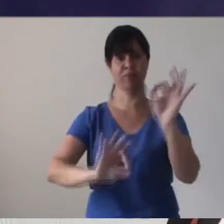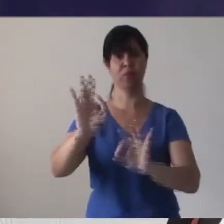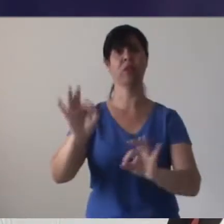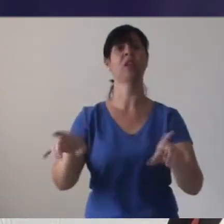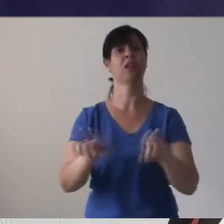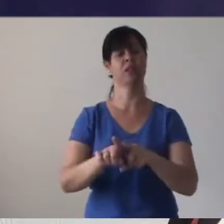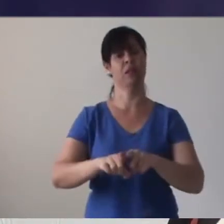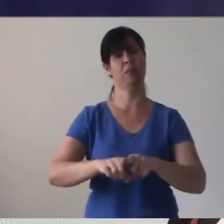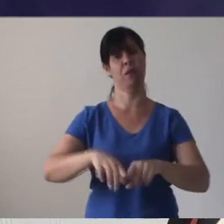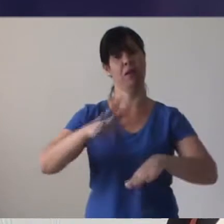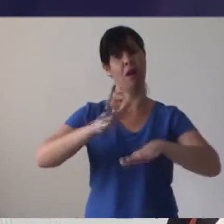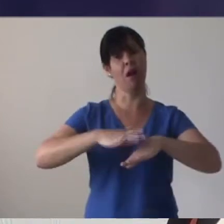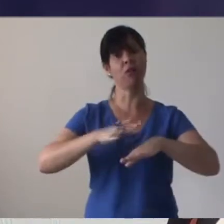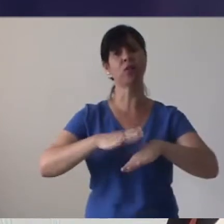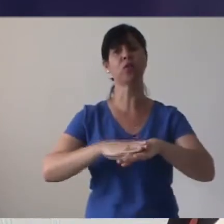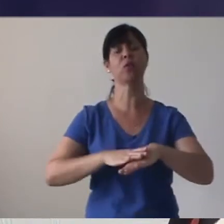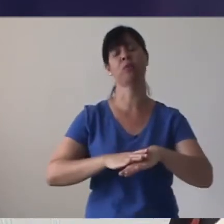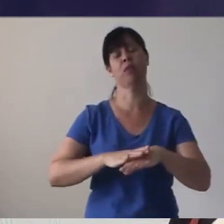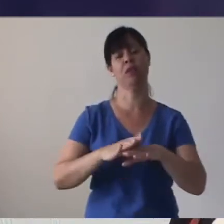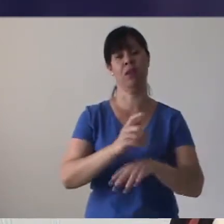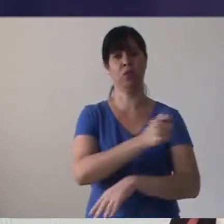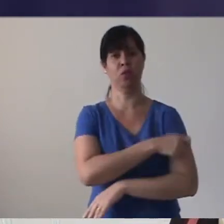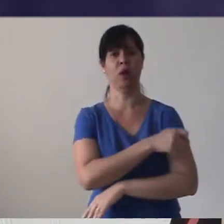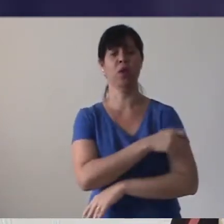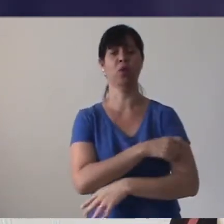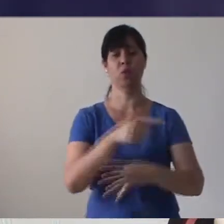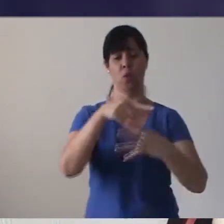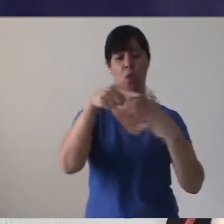dos alunos, as quatro habilidades,